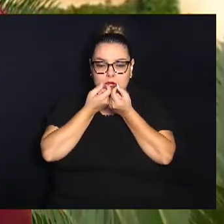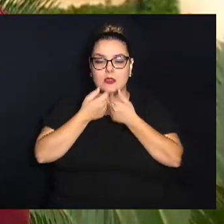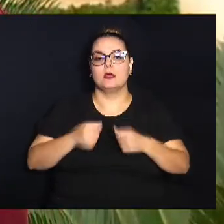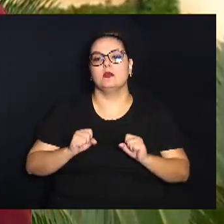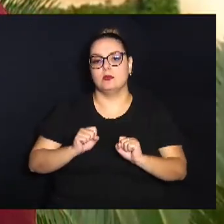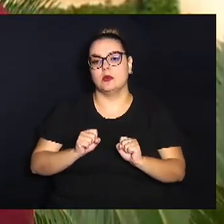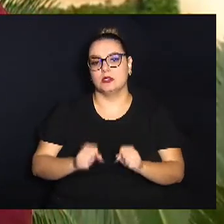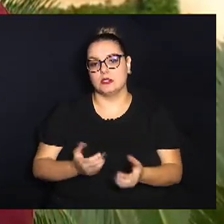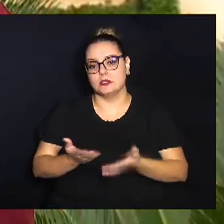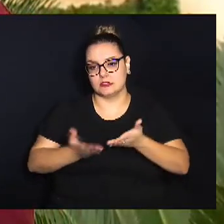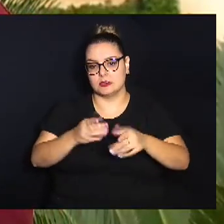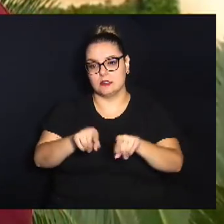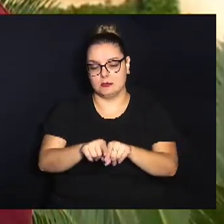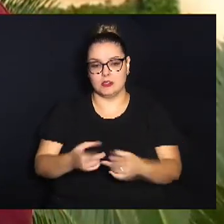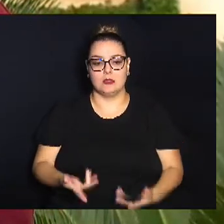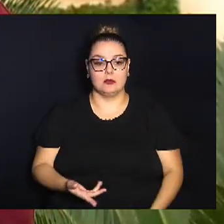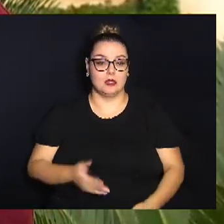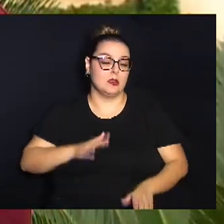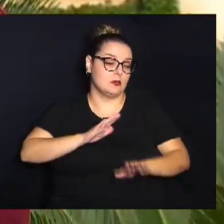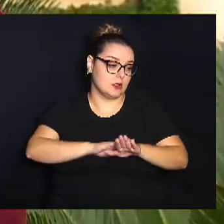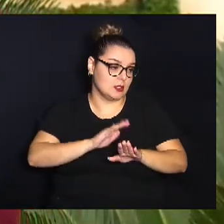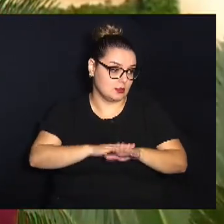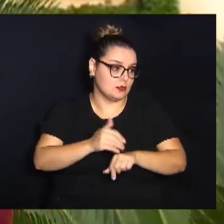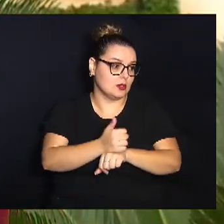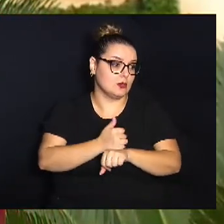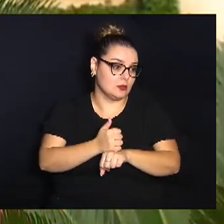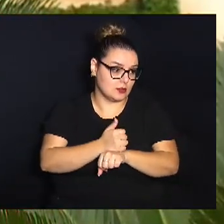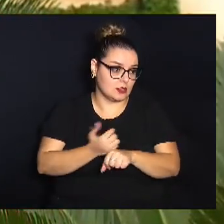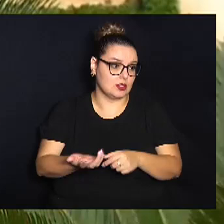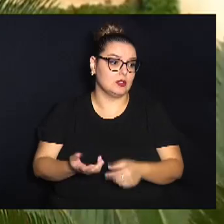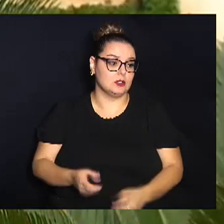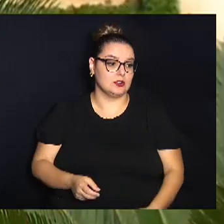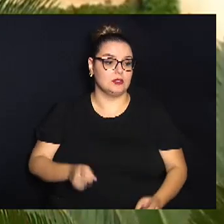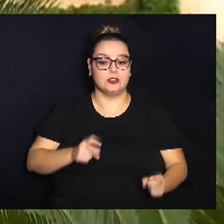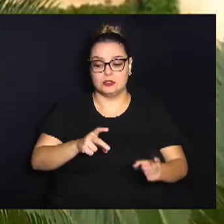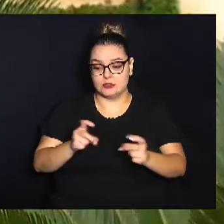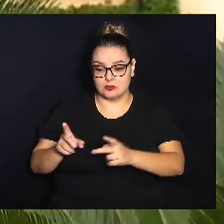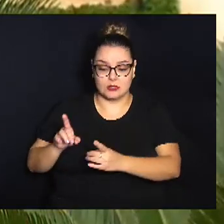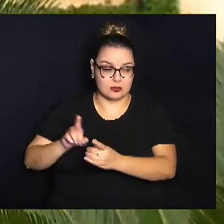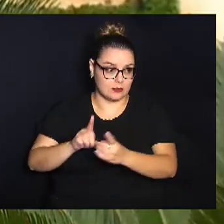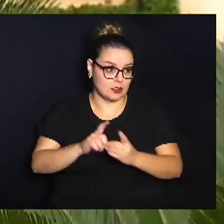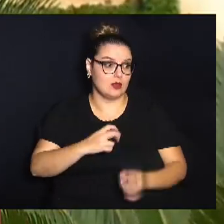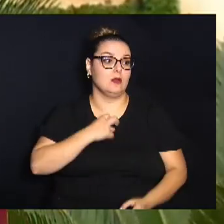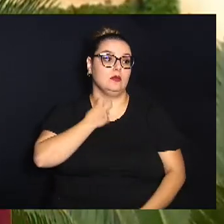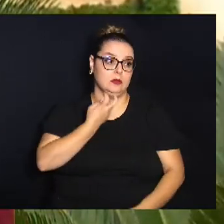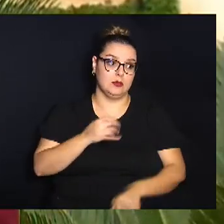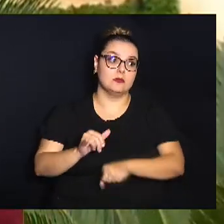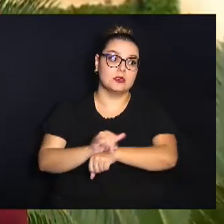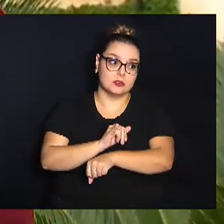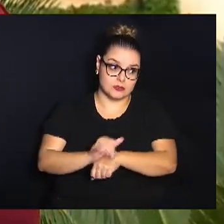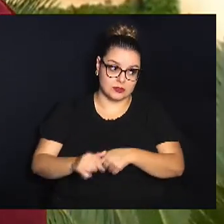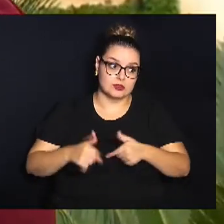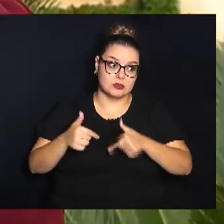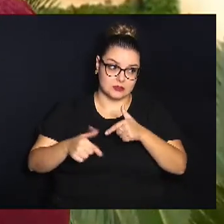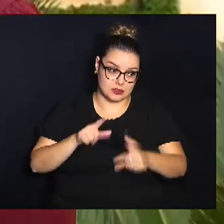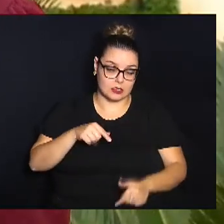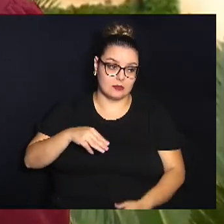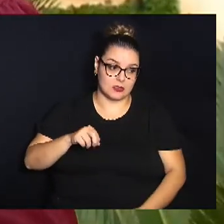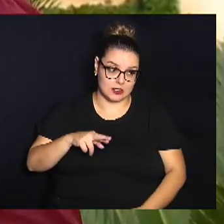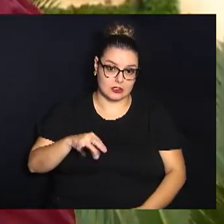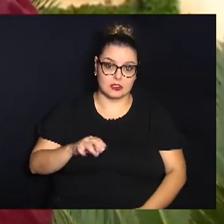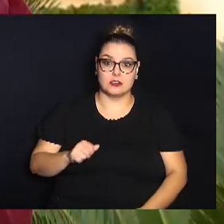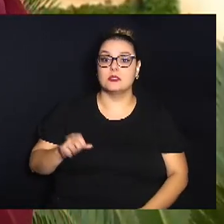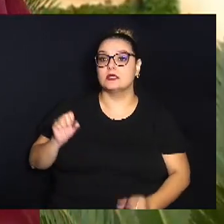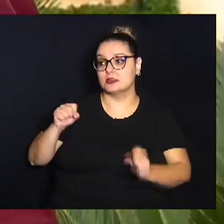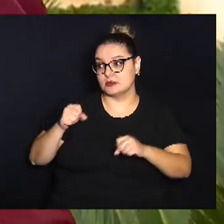tratado. Então, mas na atuação do profissional de vendas, de atendimento ao público, a voz é uma super ferramenta de trabalho, né, Mariana? De uma